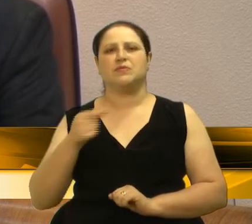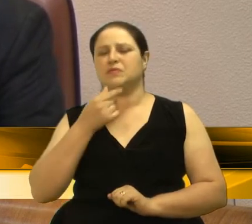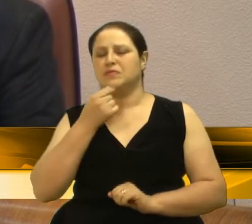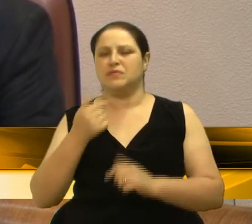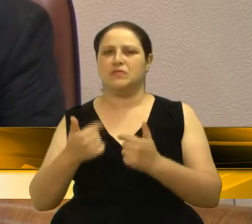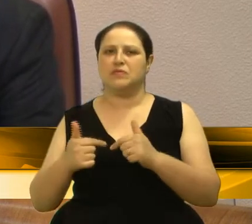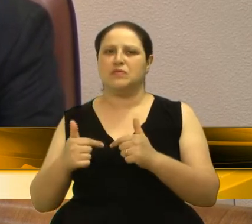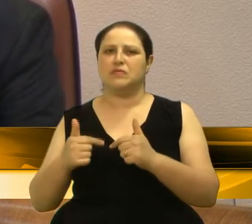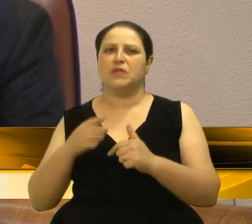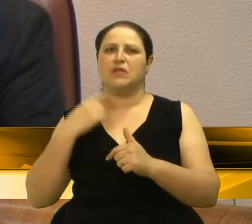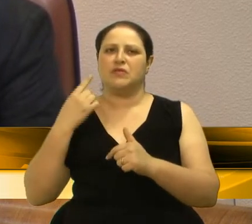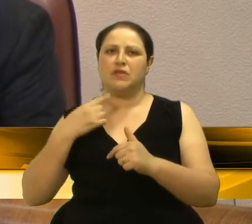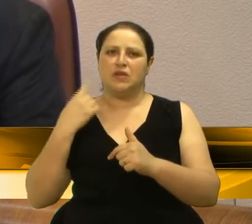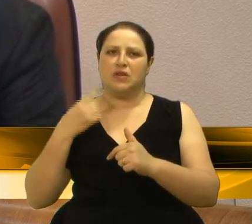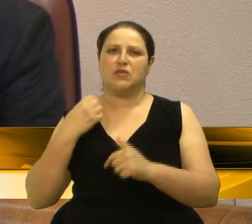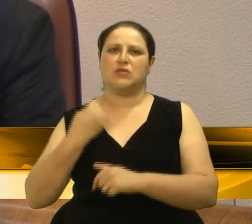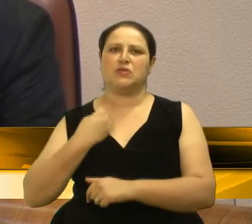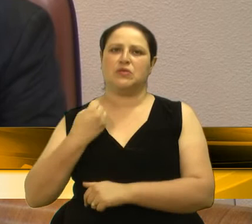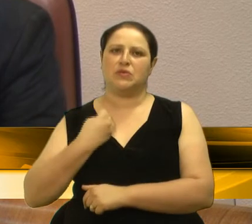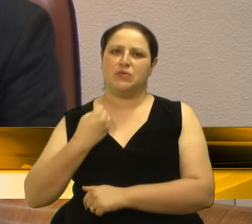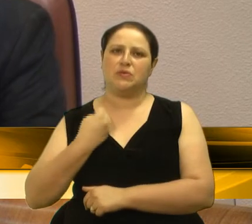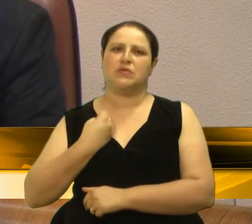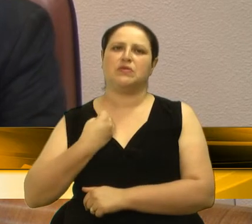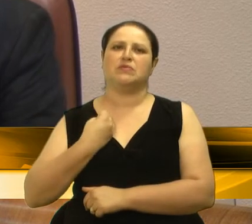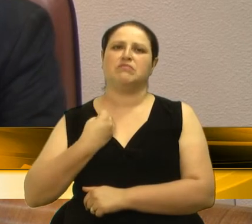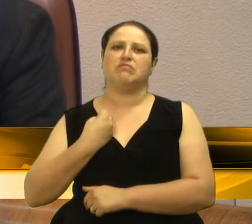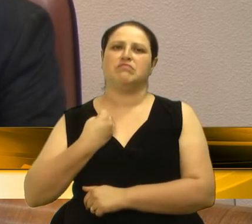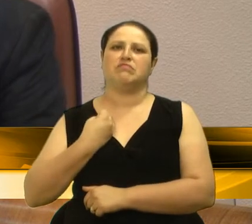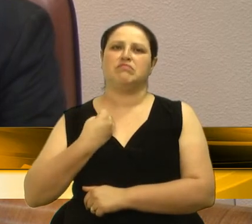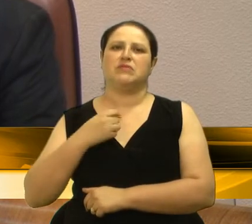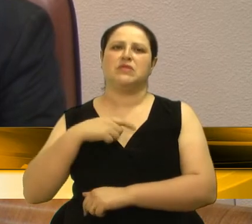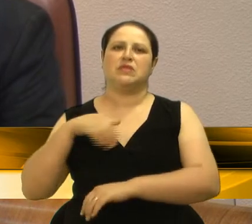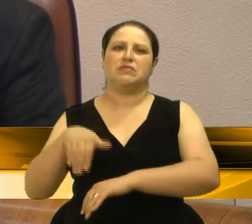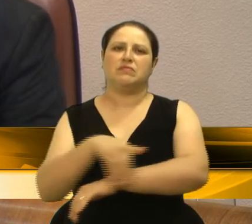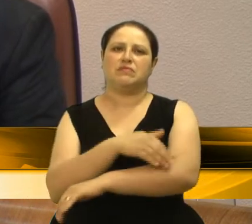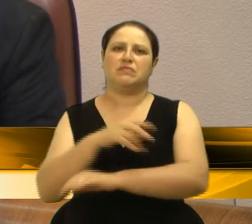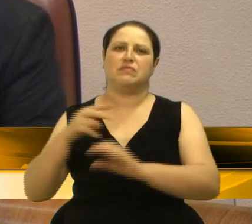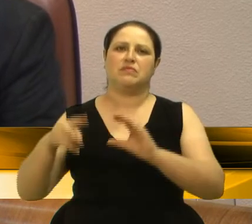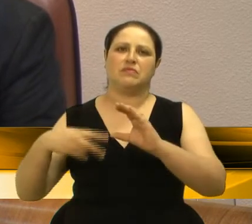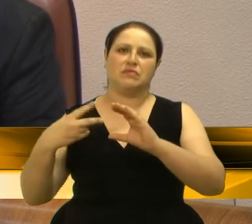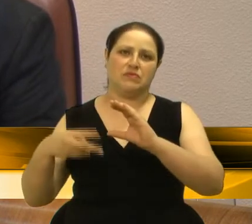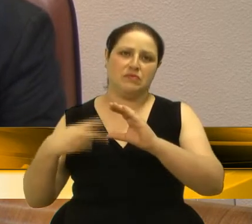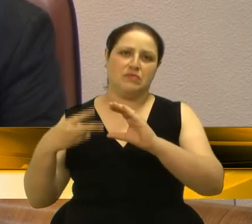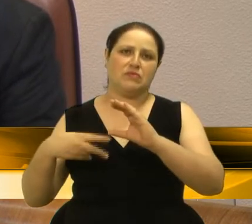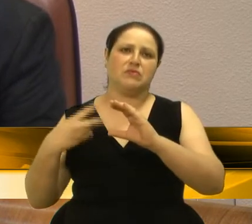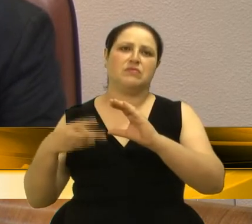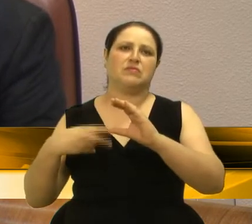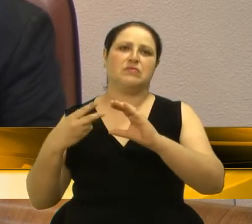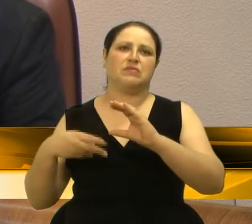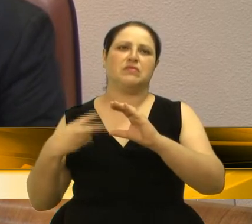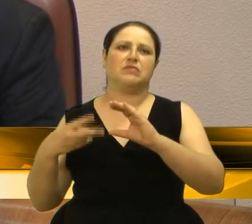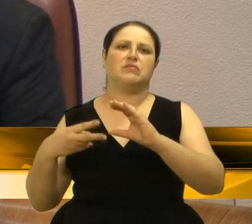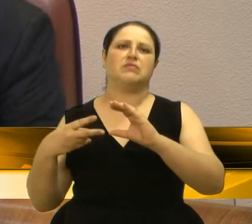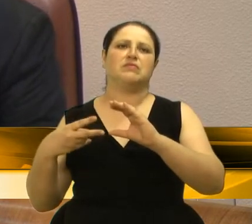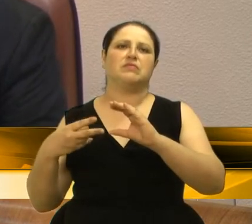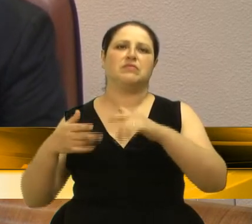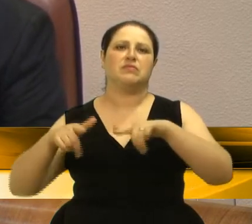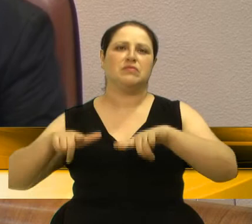/RS, sob o número 62484, com endereço funcional da Câmara Municipal de Caxias do Sul, com sede na Rua Alfredo Chaves,